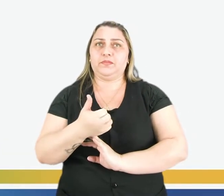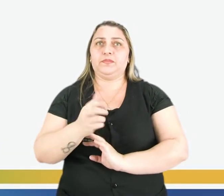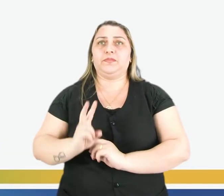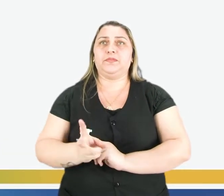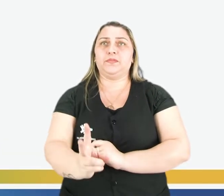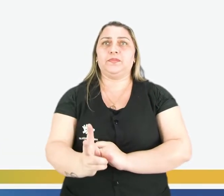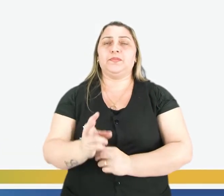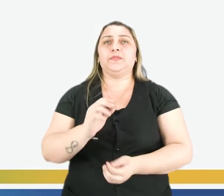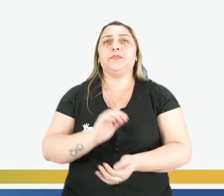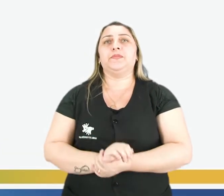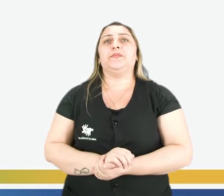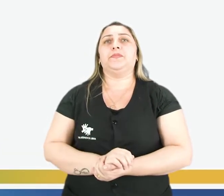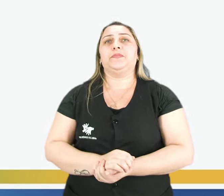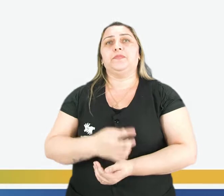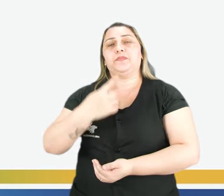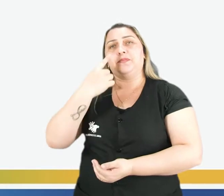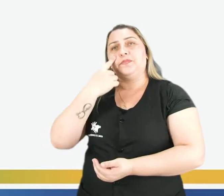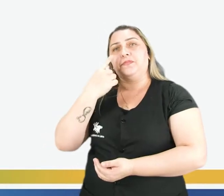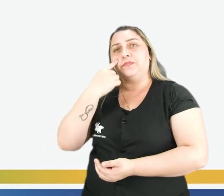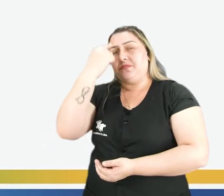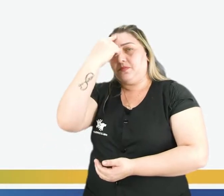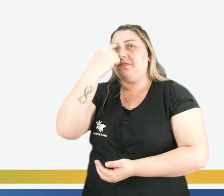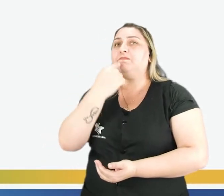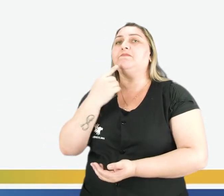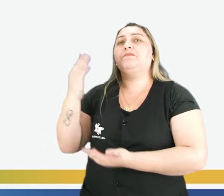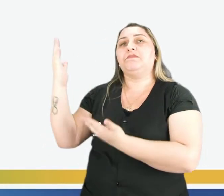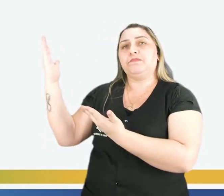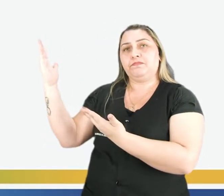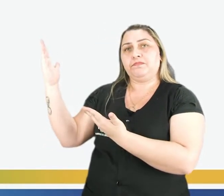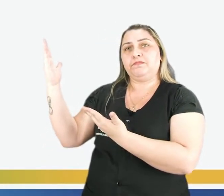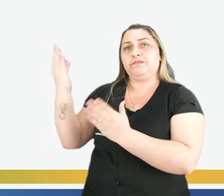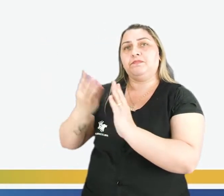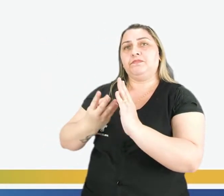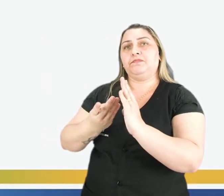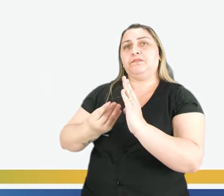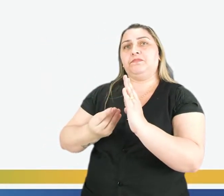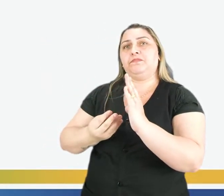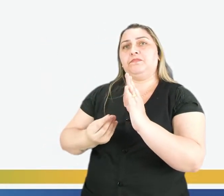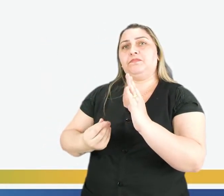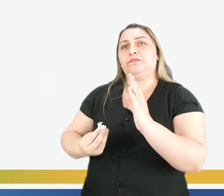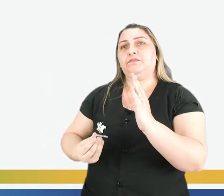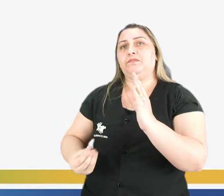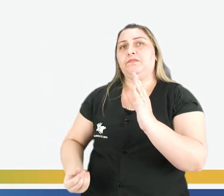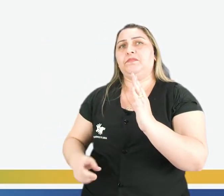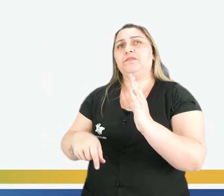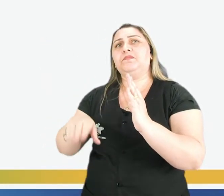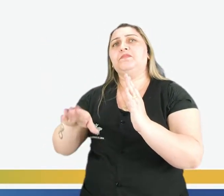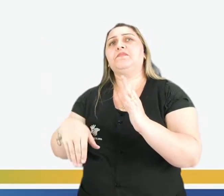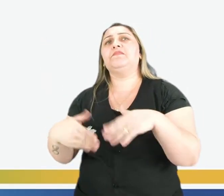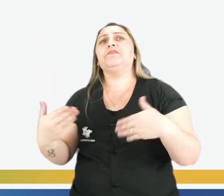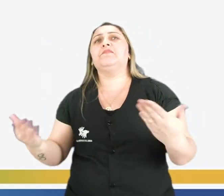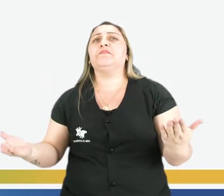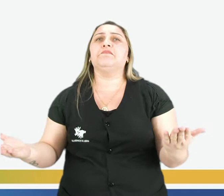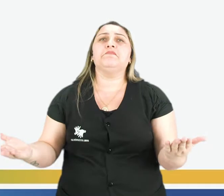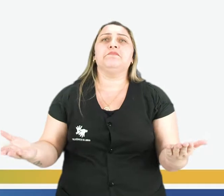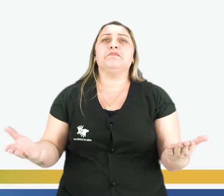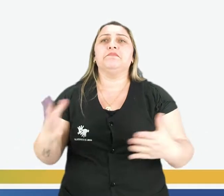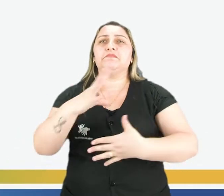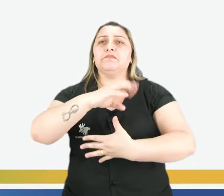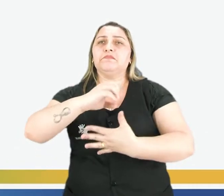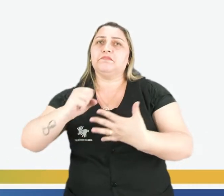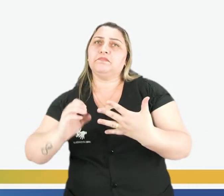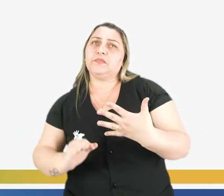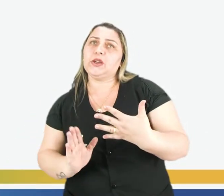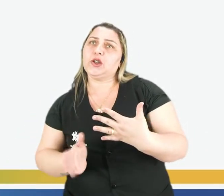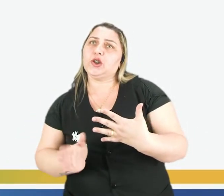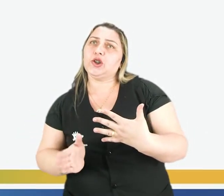continuar. Observe as imagens dos decompositores. Quem são nessa cadeia? Já está